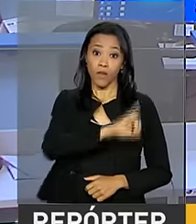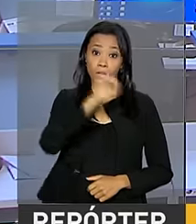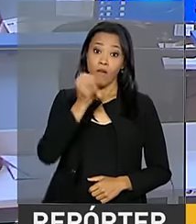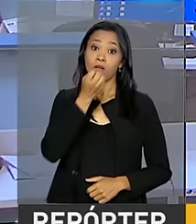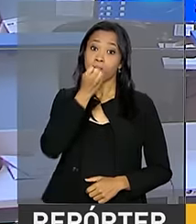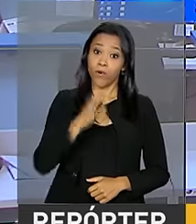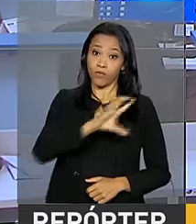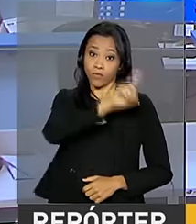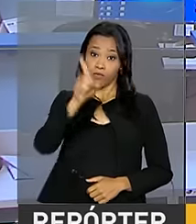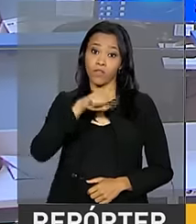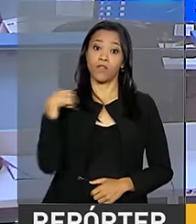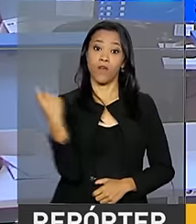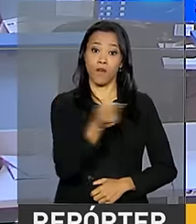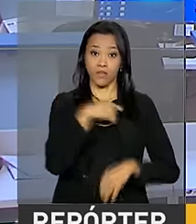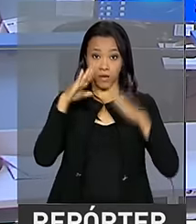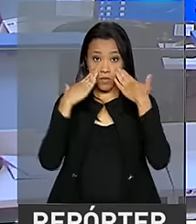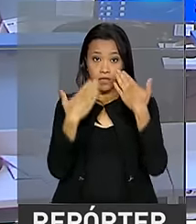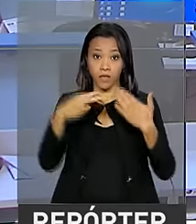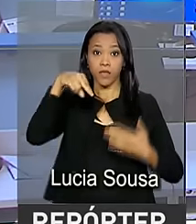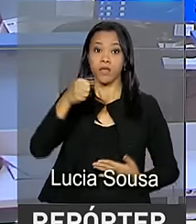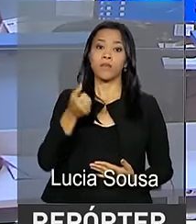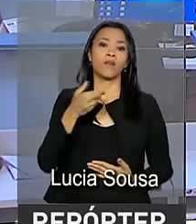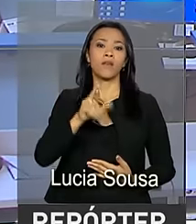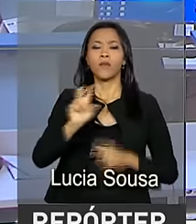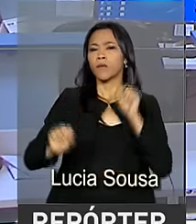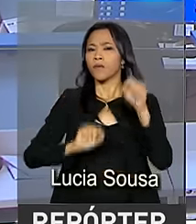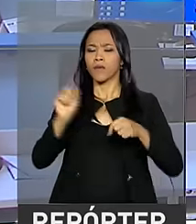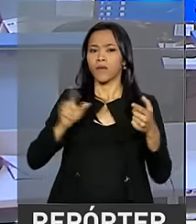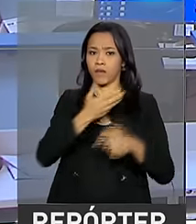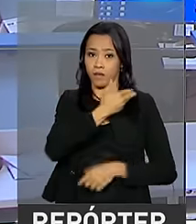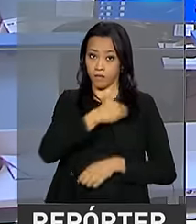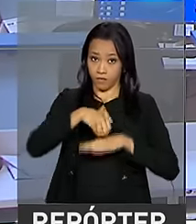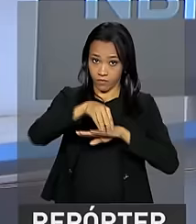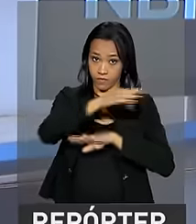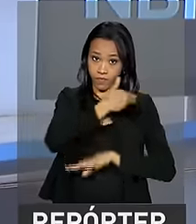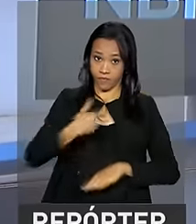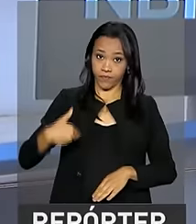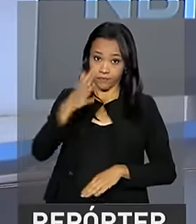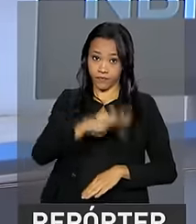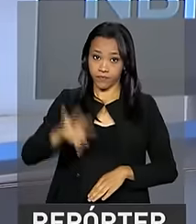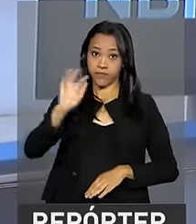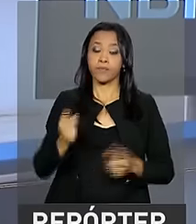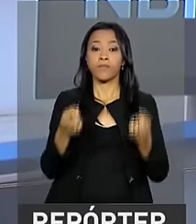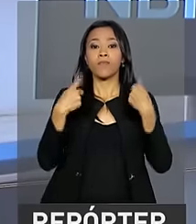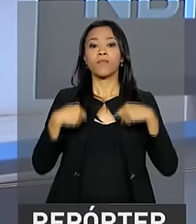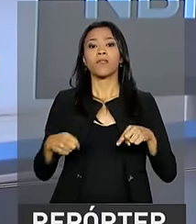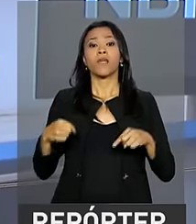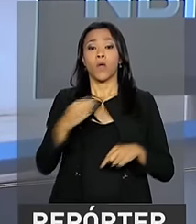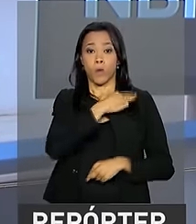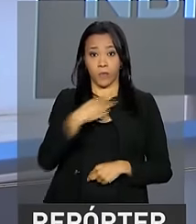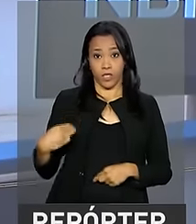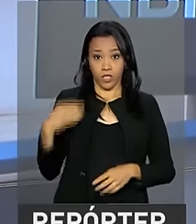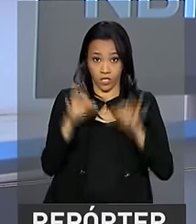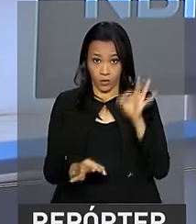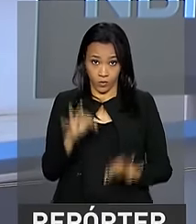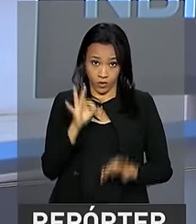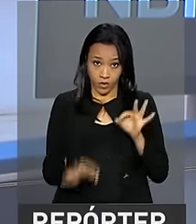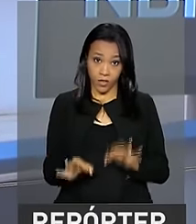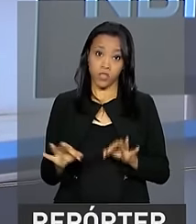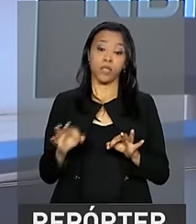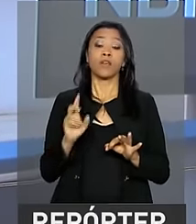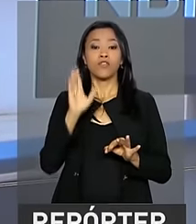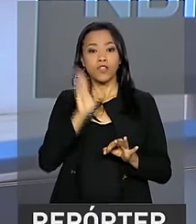Olá, bom dia para você. Estamos de volta com o Repórter NBR e as notícias do governo federal. O ministro da Justiça, Alexandre de Moraes, foi indicado